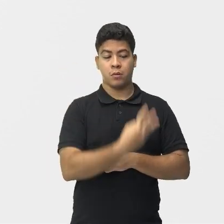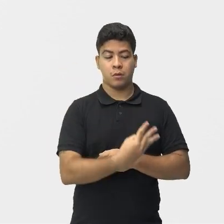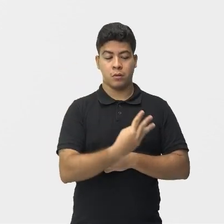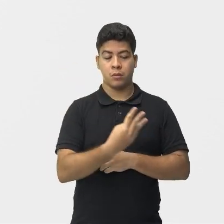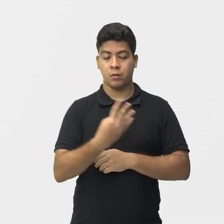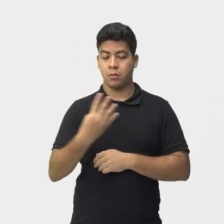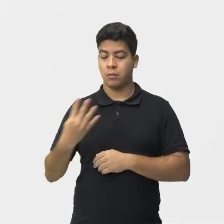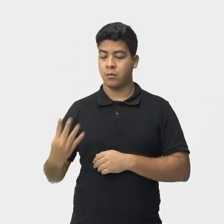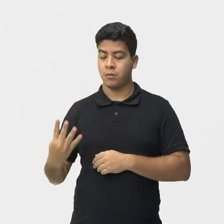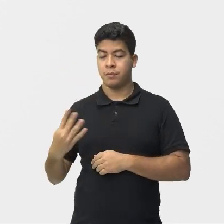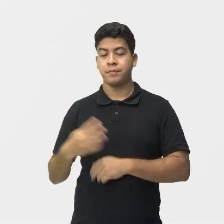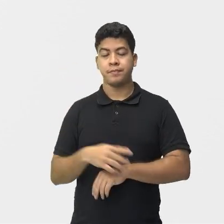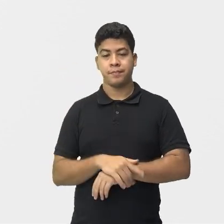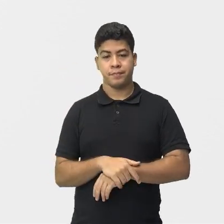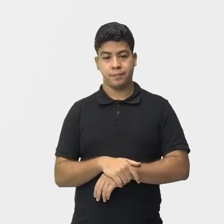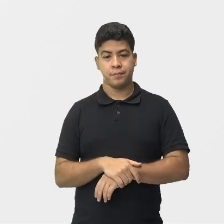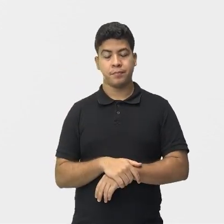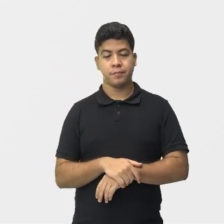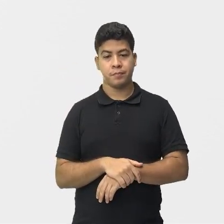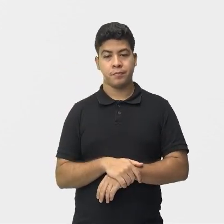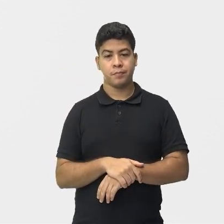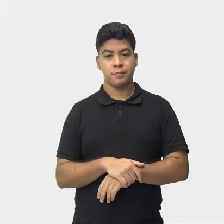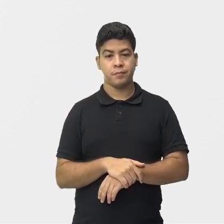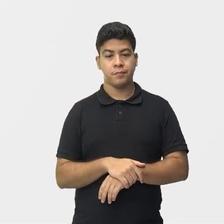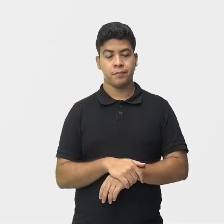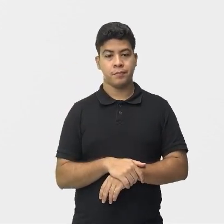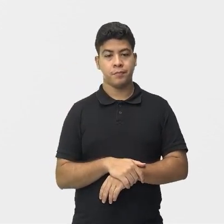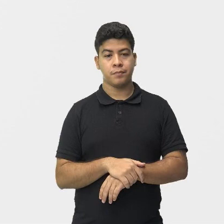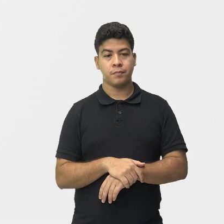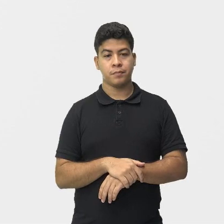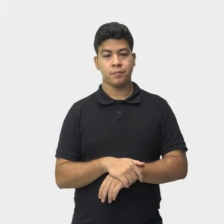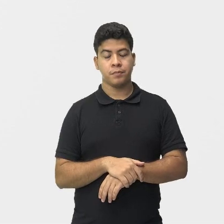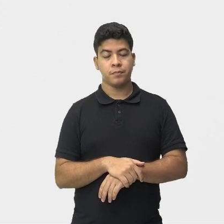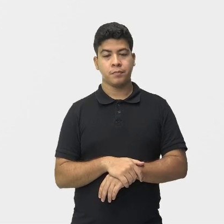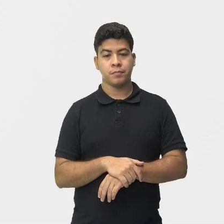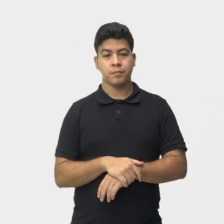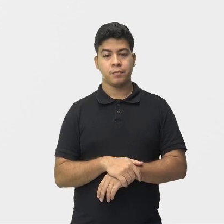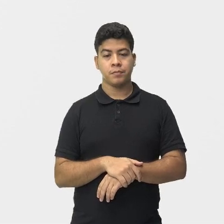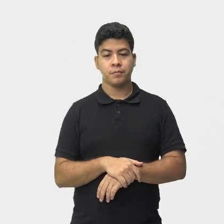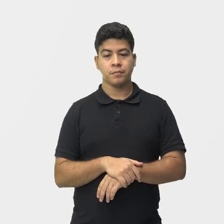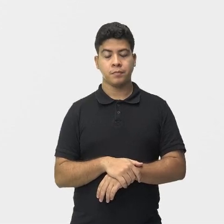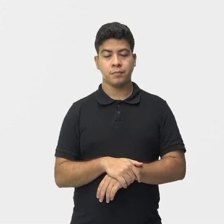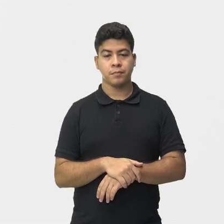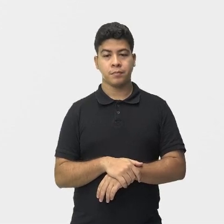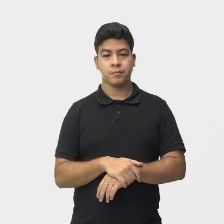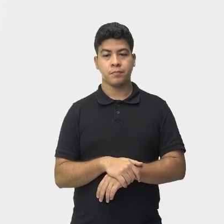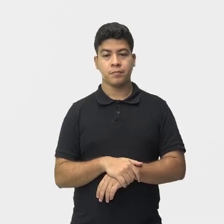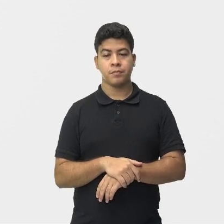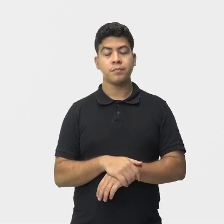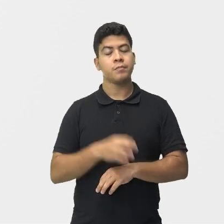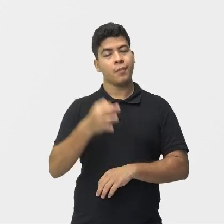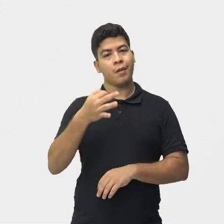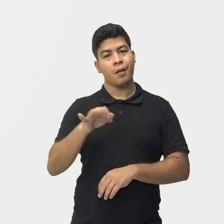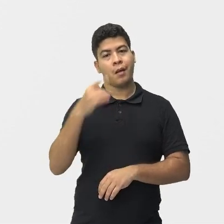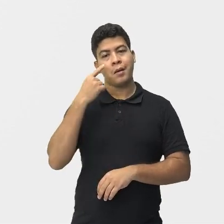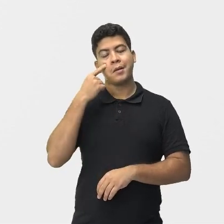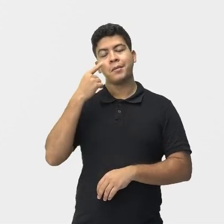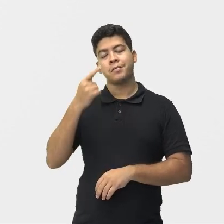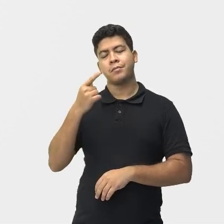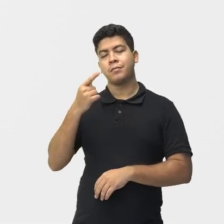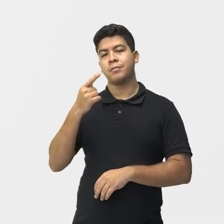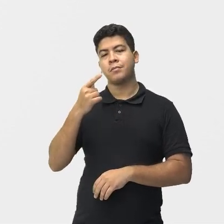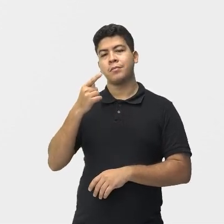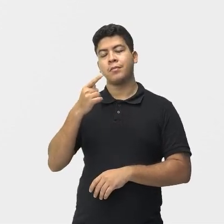estado 3, e do estado 3 para o 4, e depois retornando ao estado inicial. Tá certo? Então aí